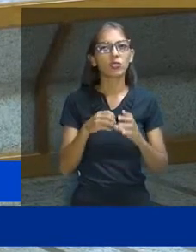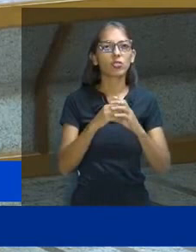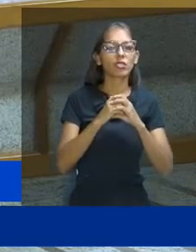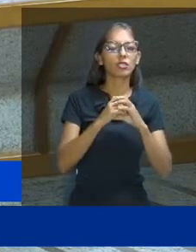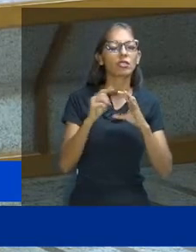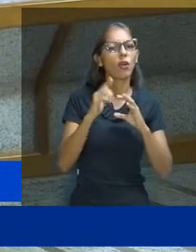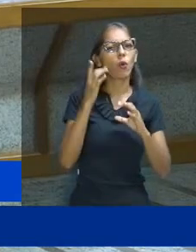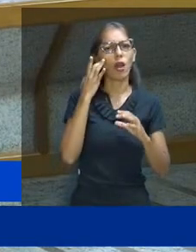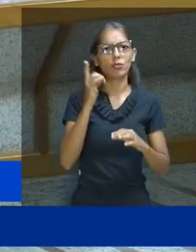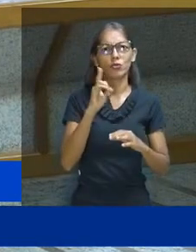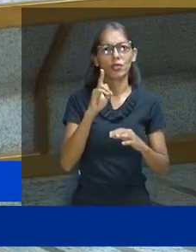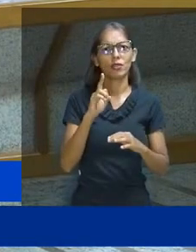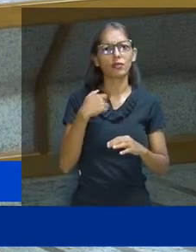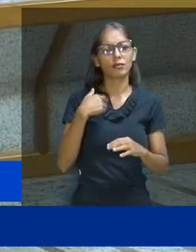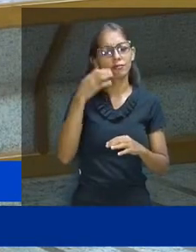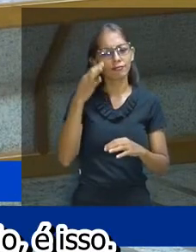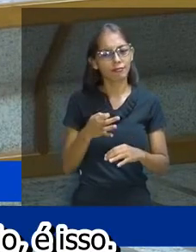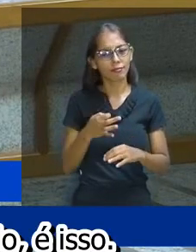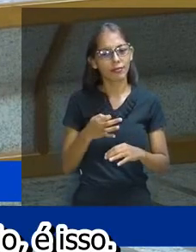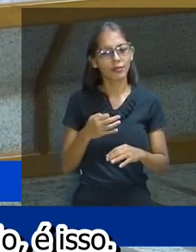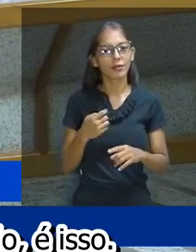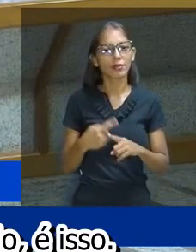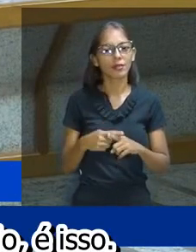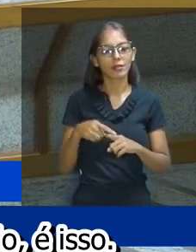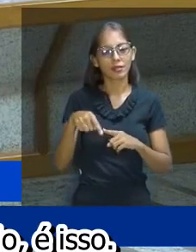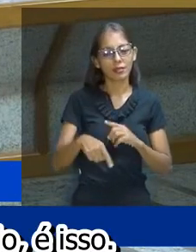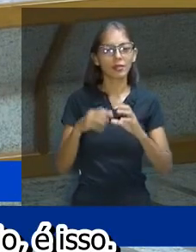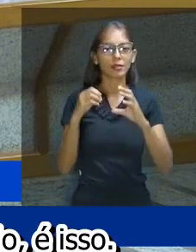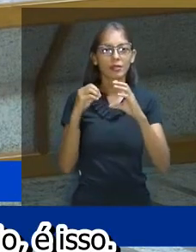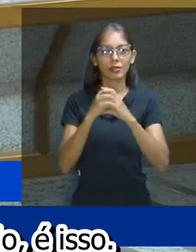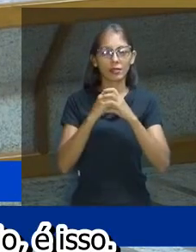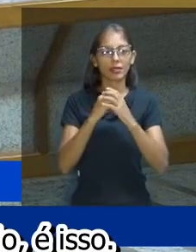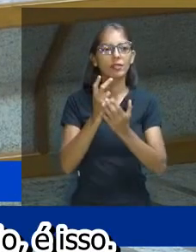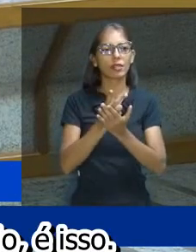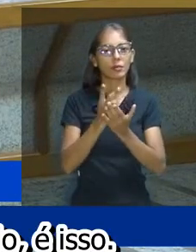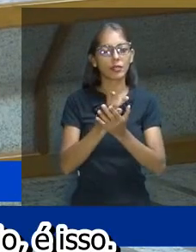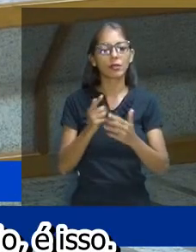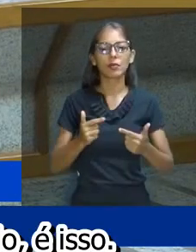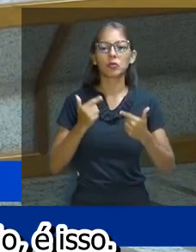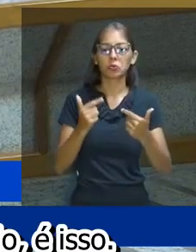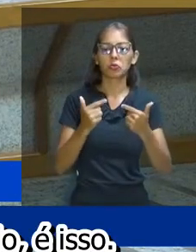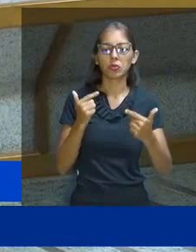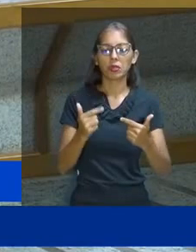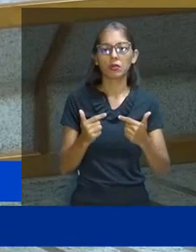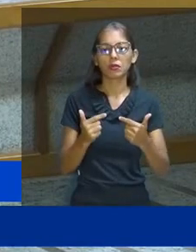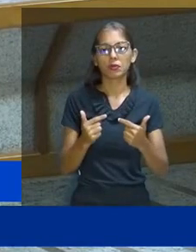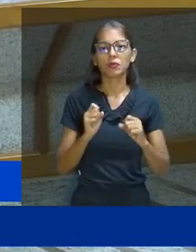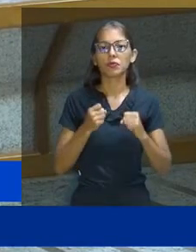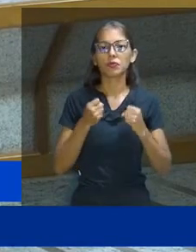sem o selo máximo, a população sempre foi bem assistida aqui no Estado. É isso.